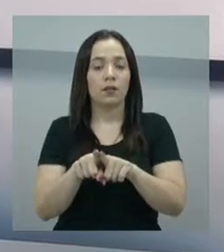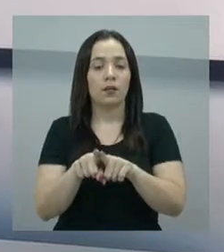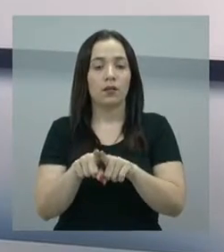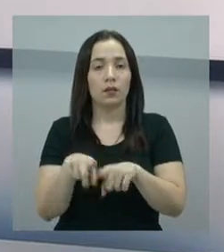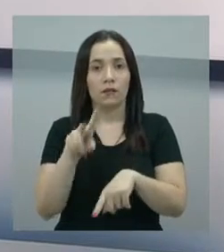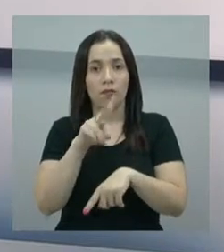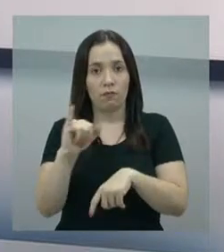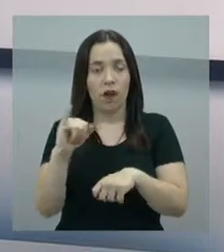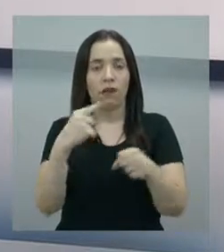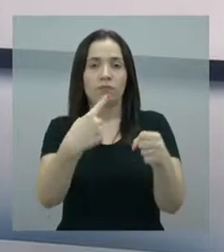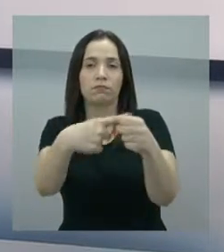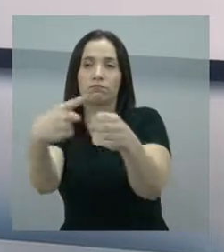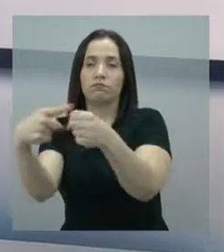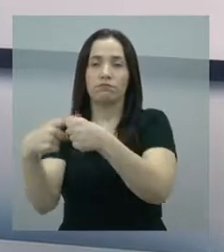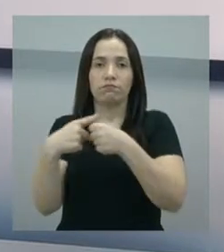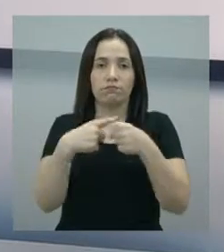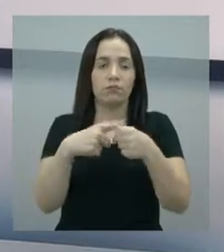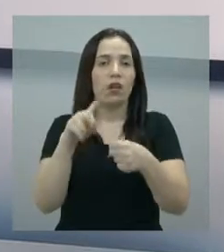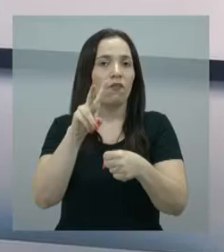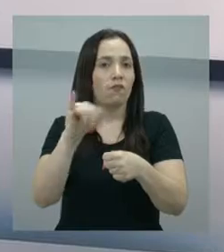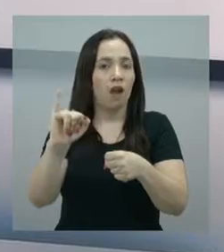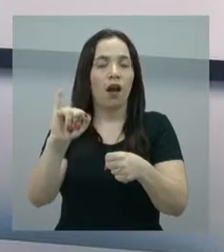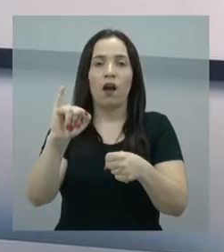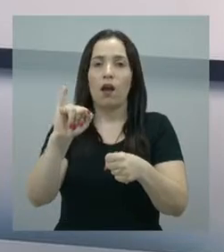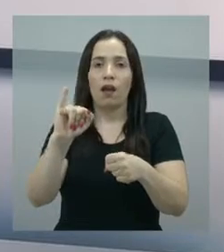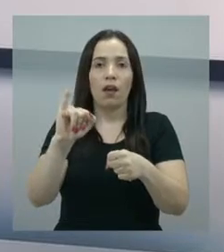de municípios. E está deixando muita gente